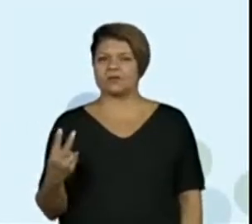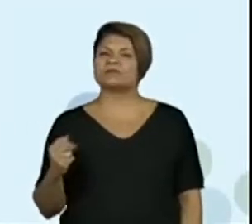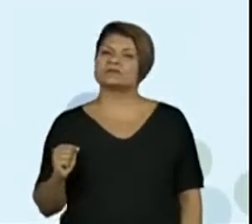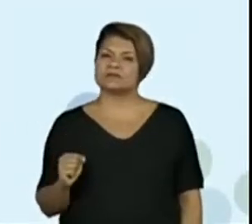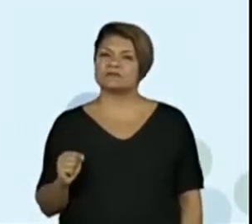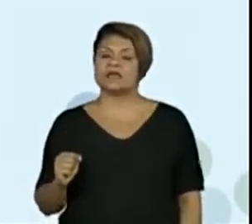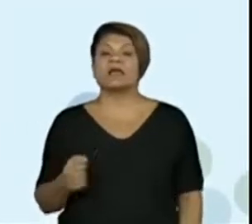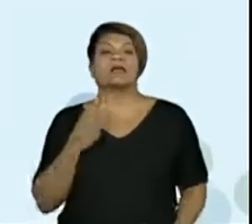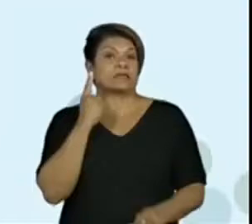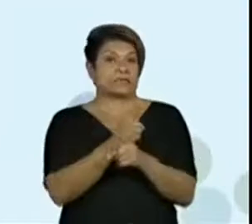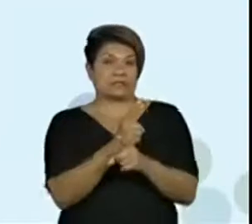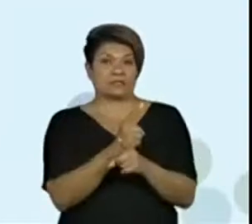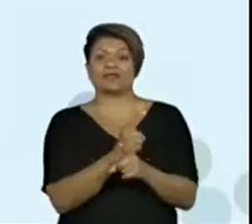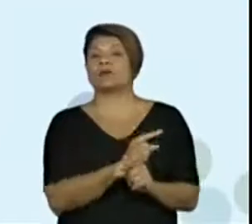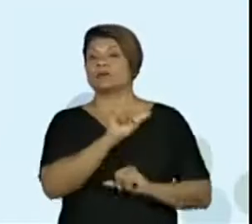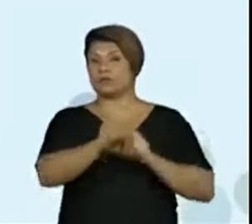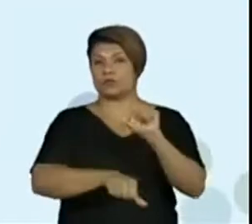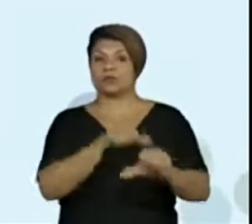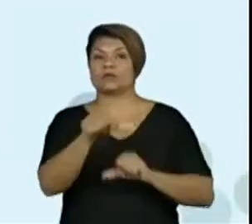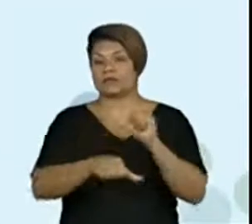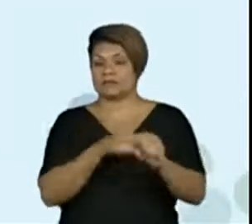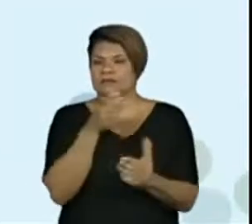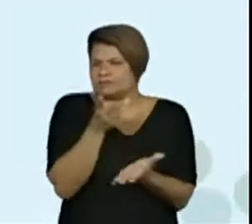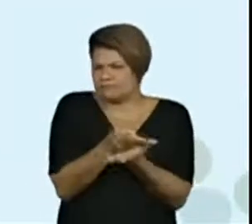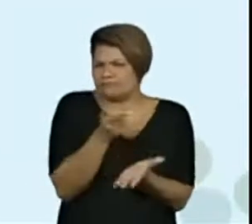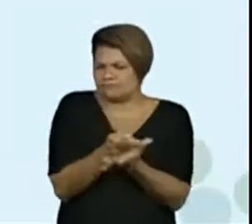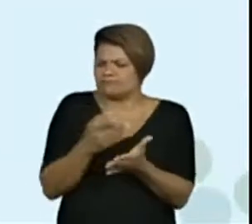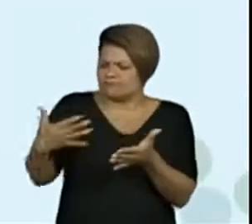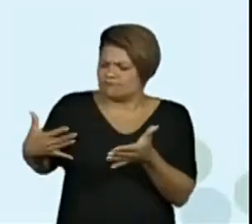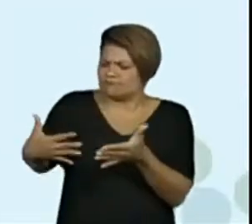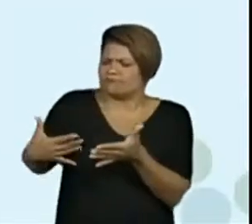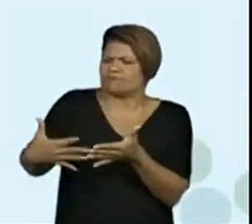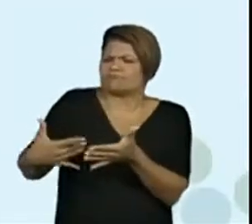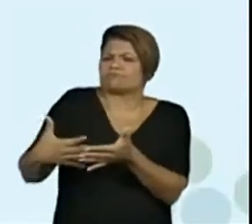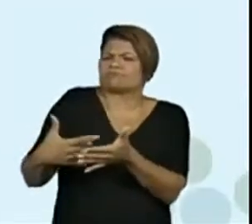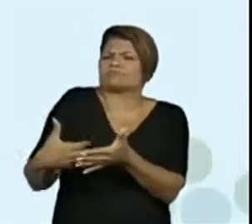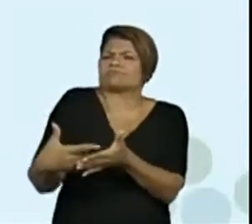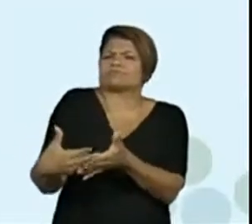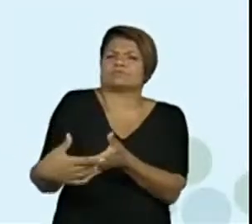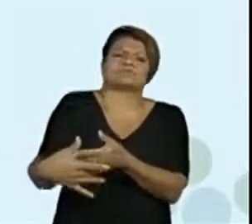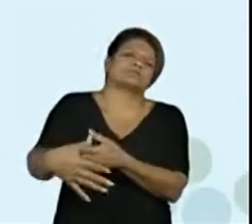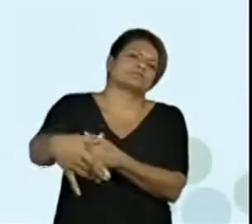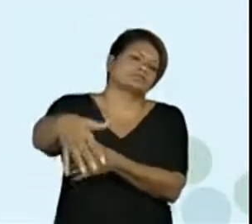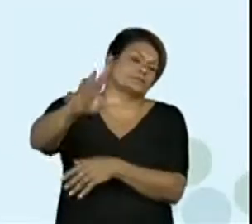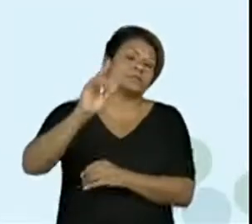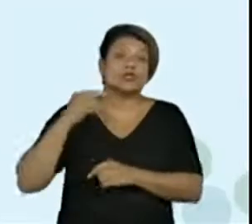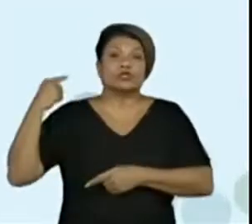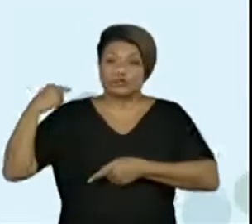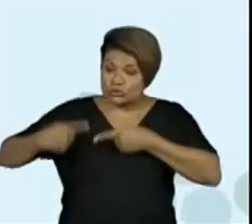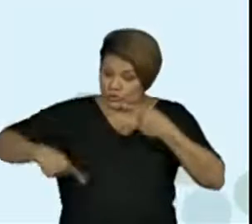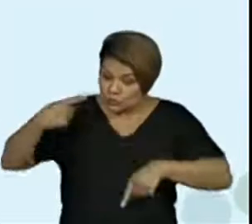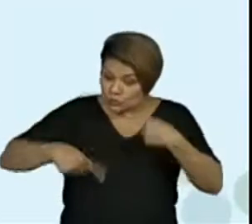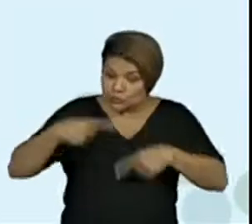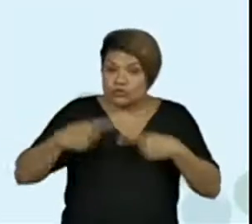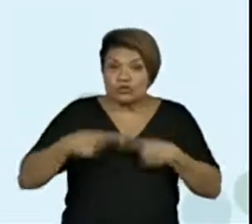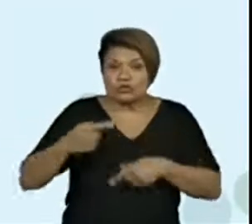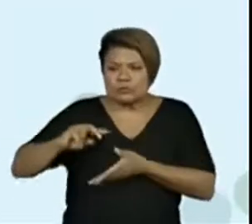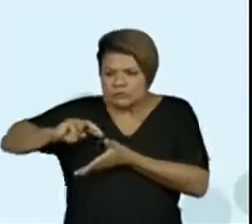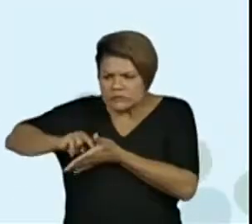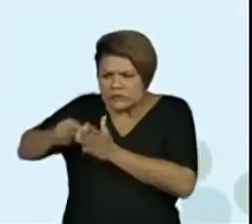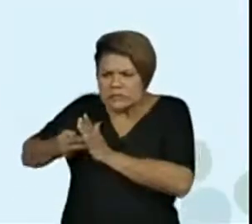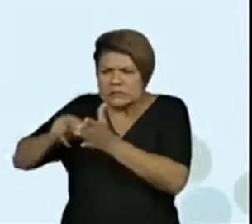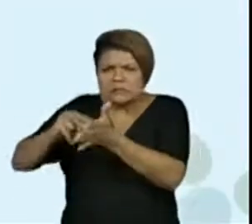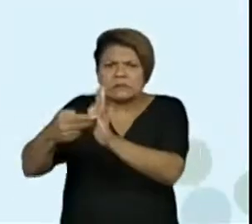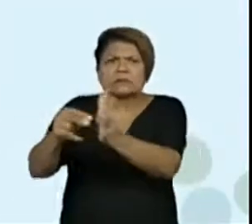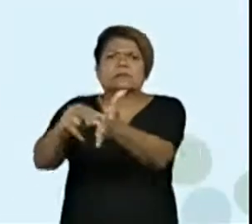EF04HI02. Identificar mudanças e permanências ao longo do tempo, discutindo os sentidos dos grandes marcos